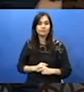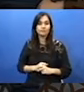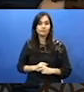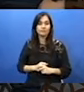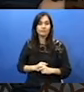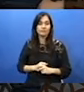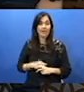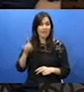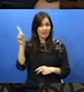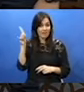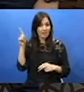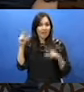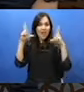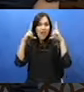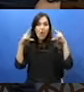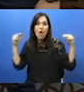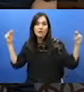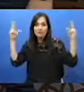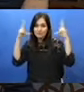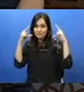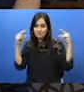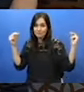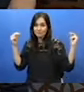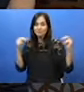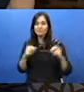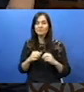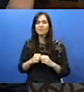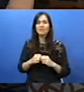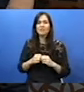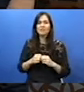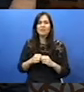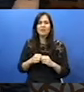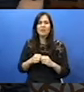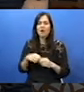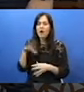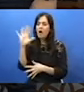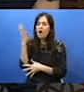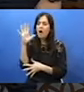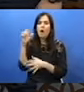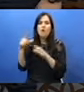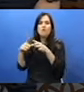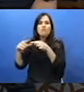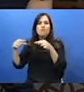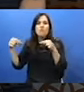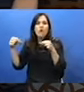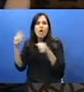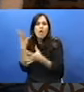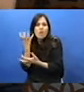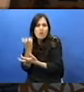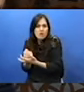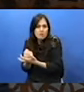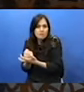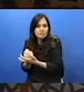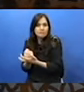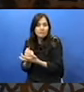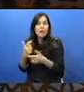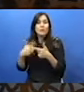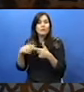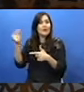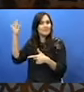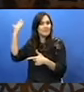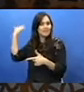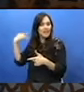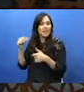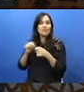língua holandesa, e que significa folha seca. Isto porque, antigamente, a maioria dos medicamentos era à base